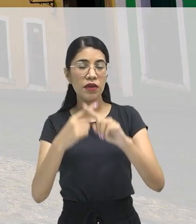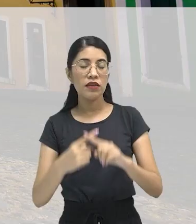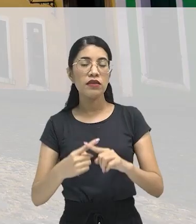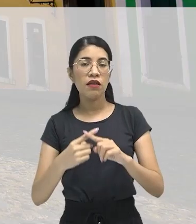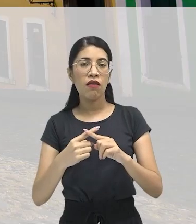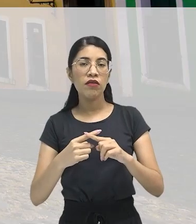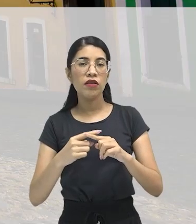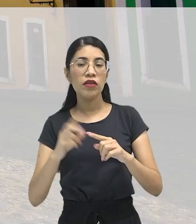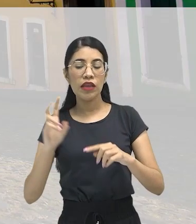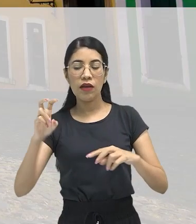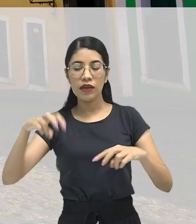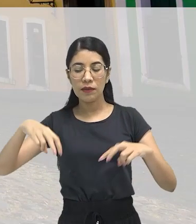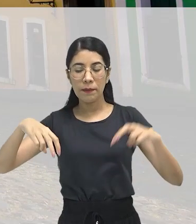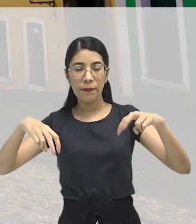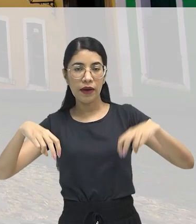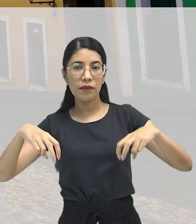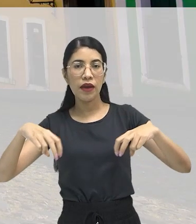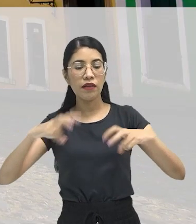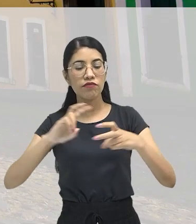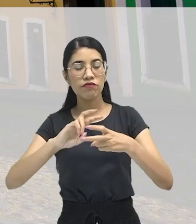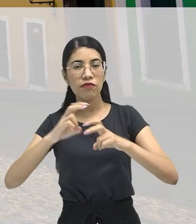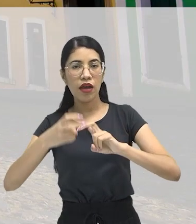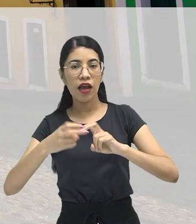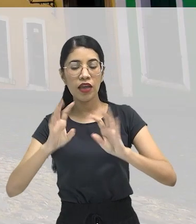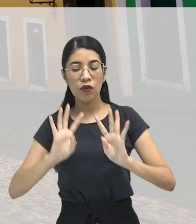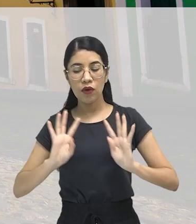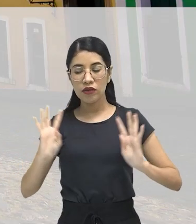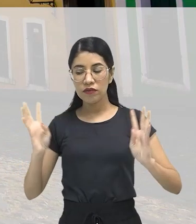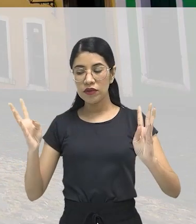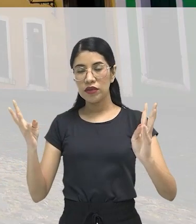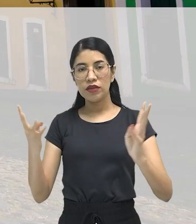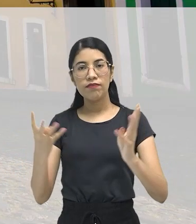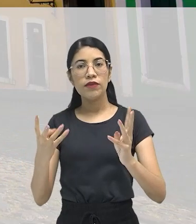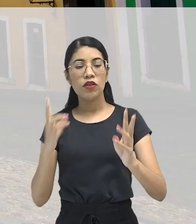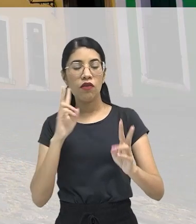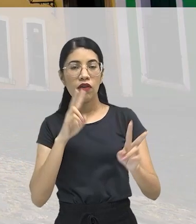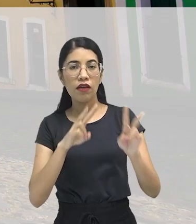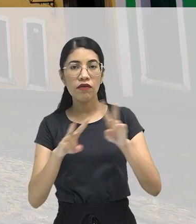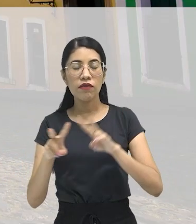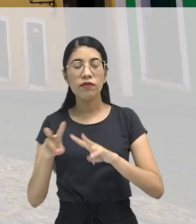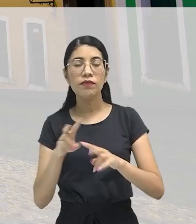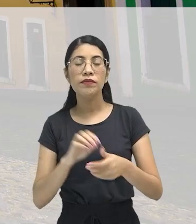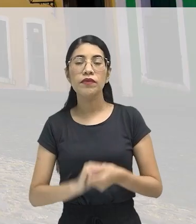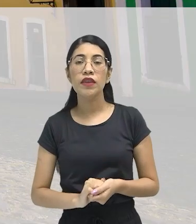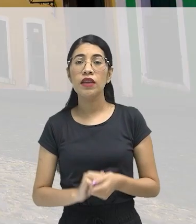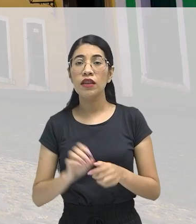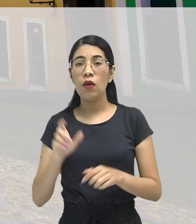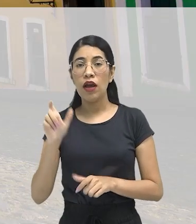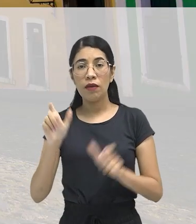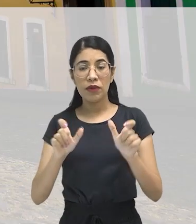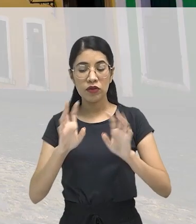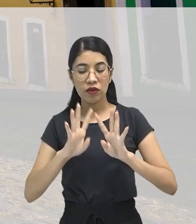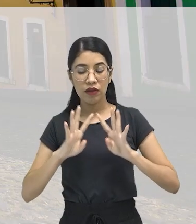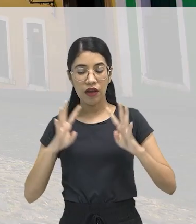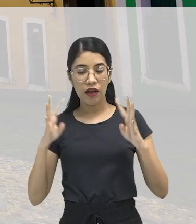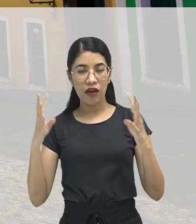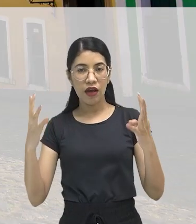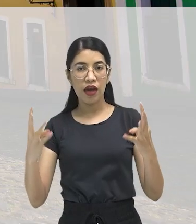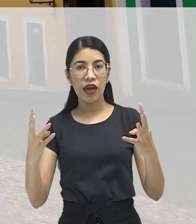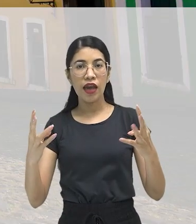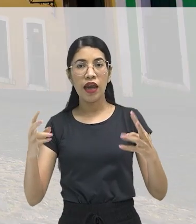estão realizando naquele momento, tá bom? Lembrando que esses integrantes que estão na roda, eles